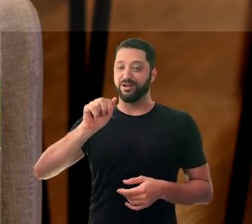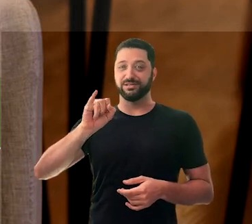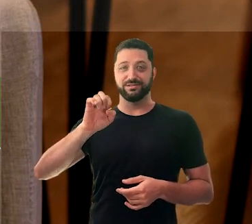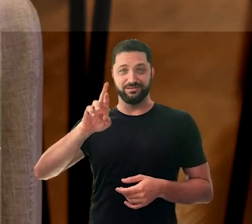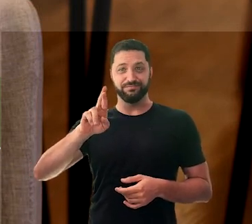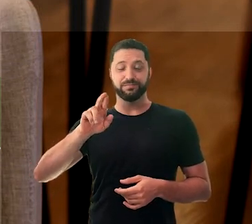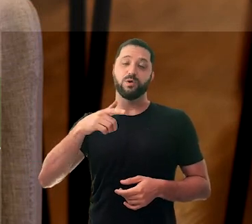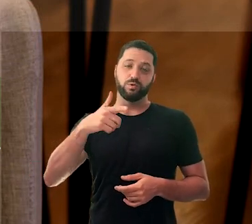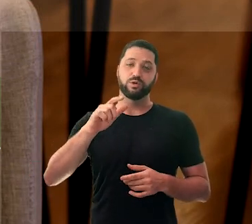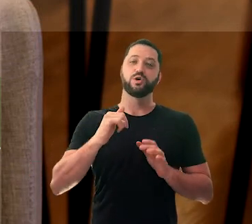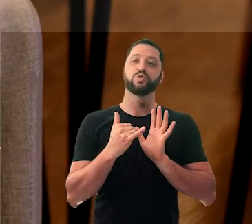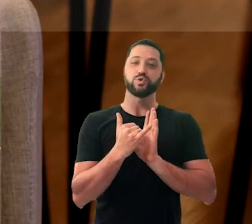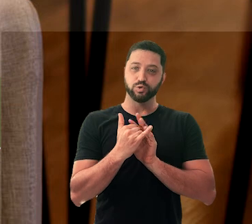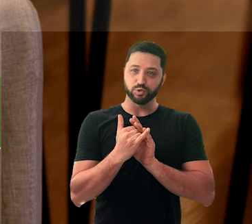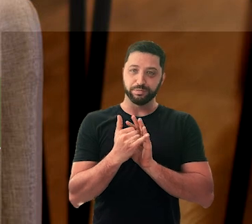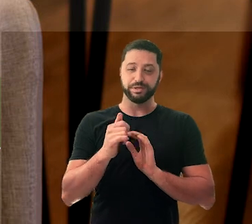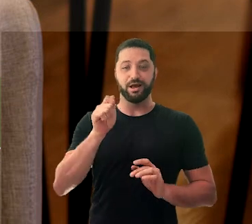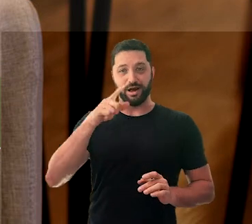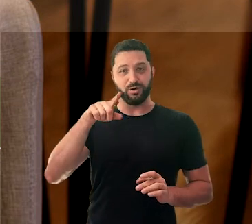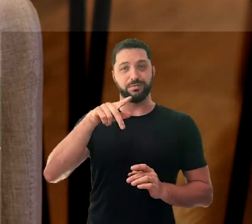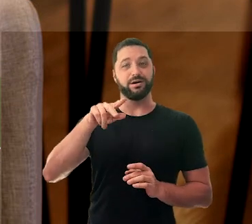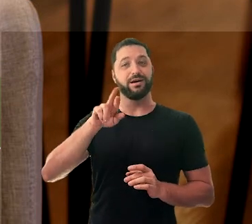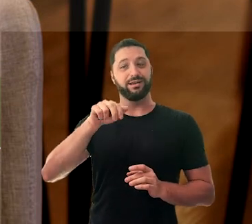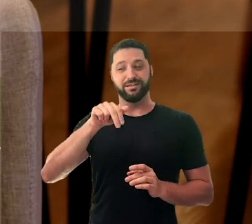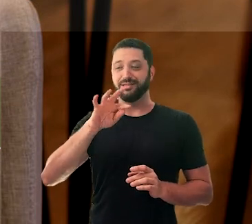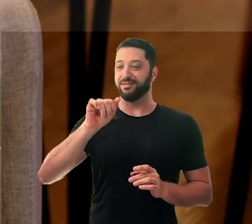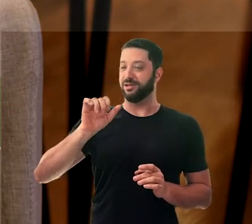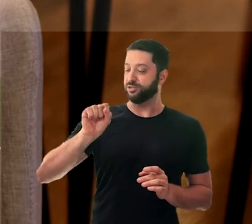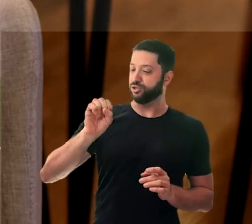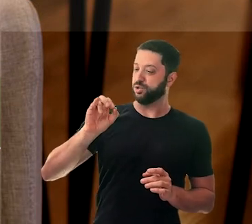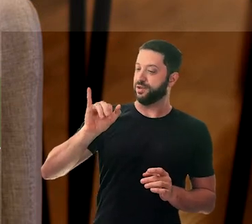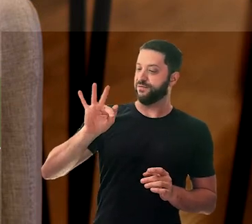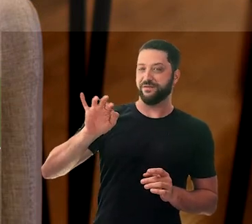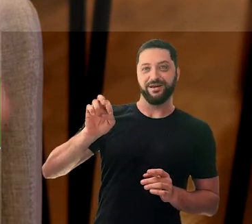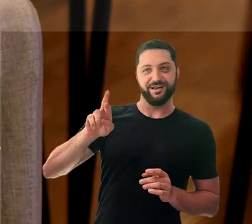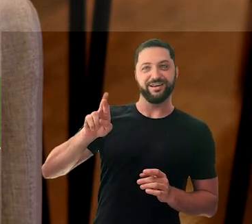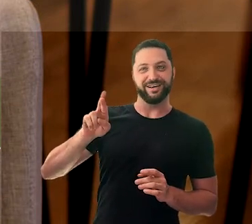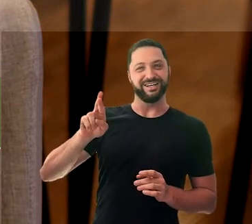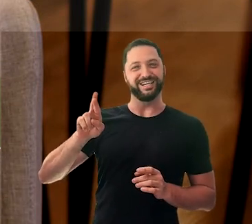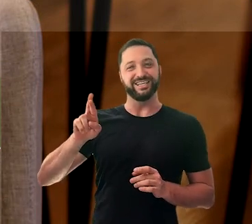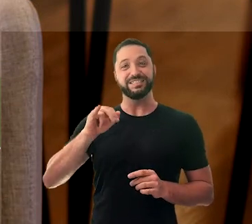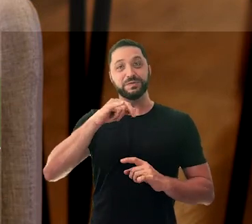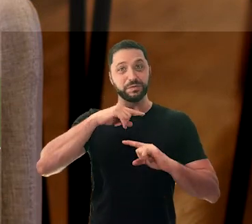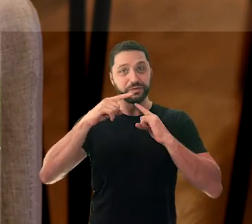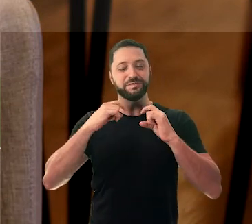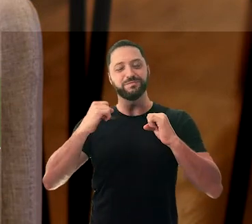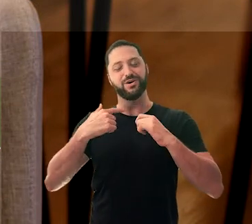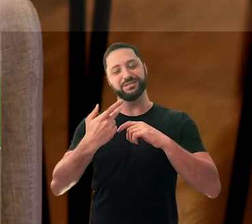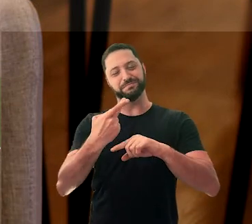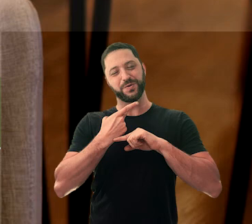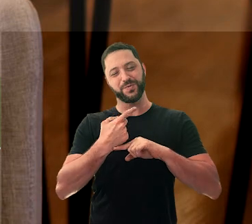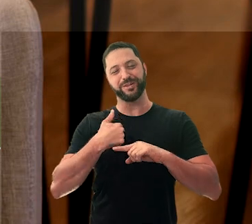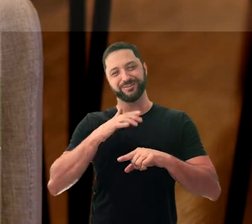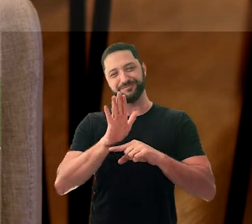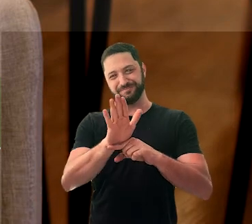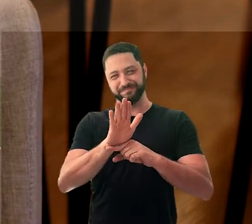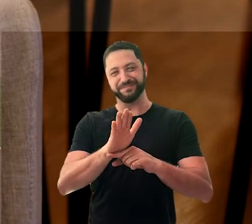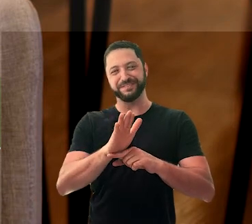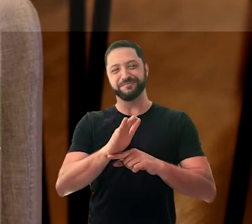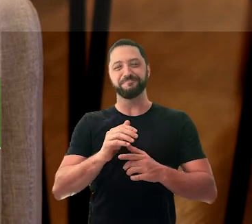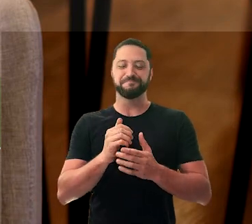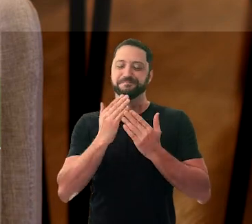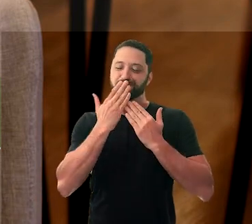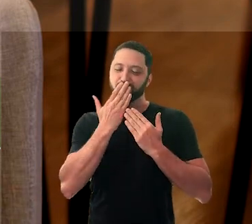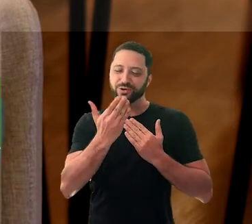@RenataSoifferKreiser e o YouTube @RenataSoifer. Ali você vai encontrar mais dicas sobre esse tema. Um grande